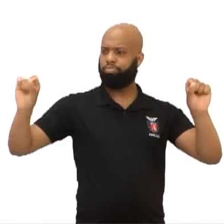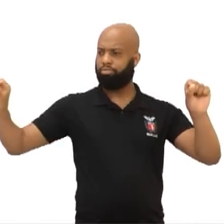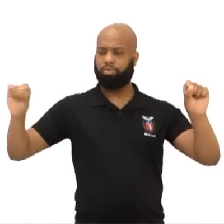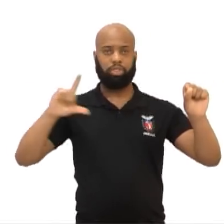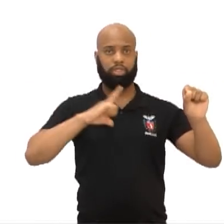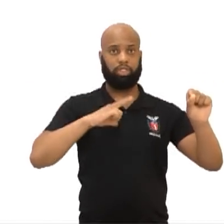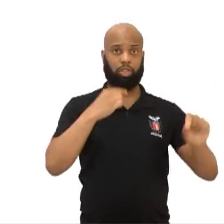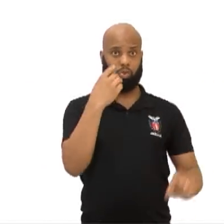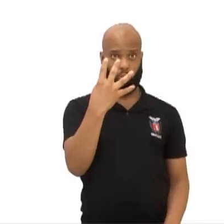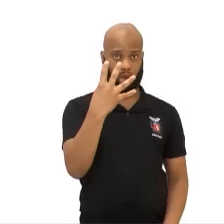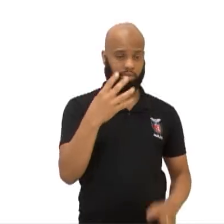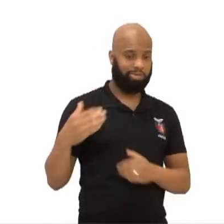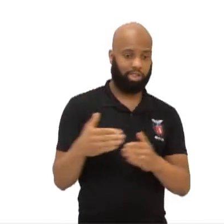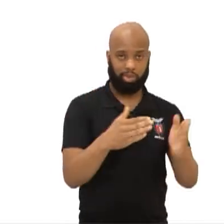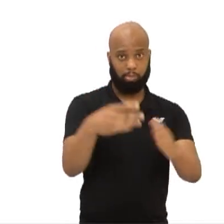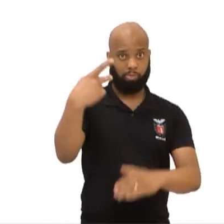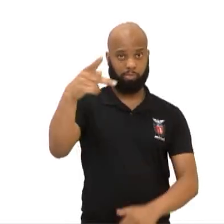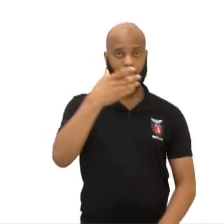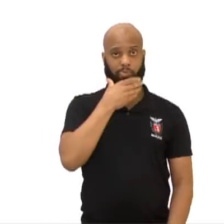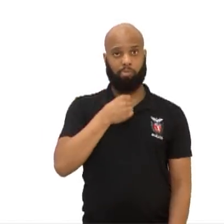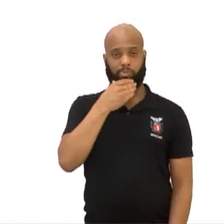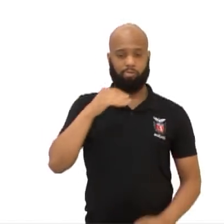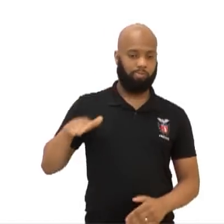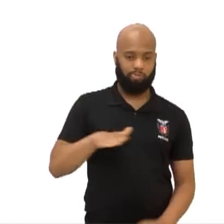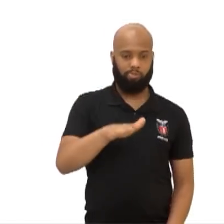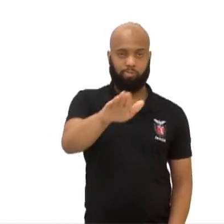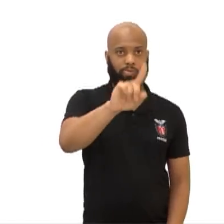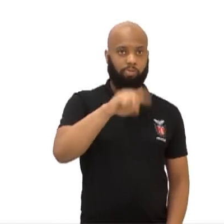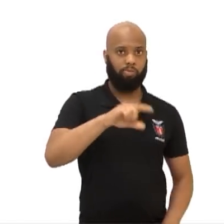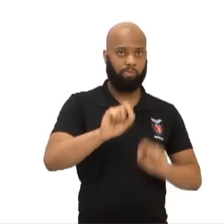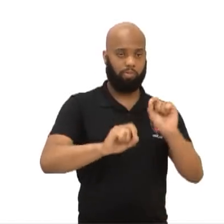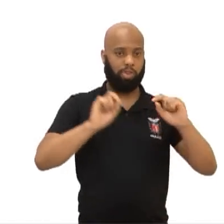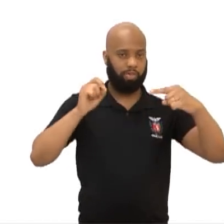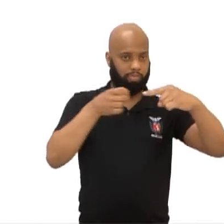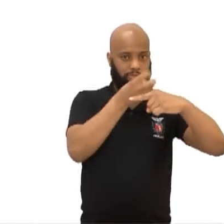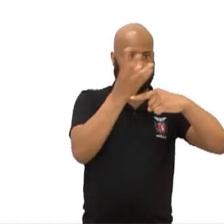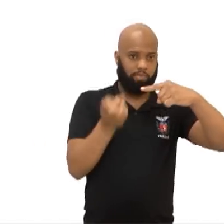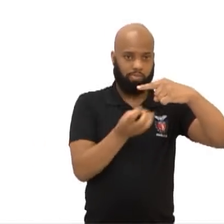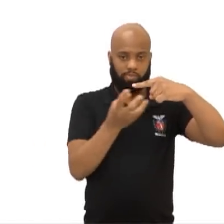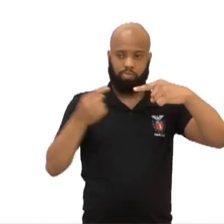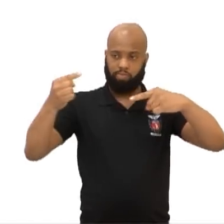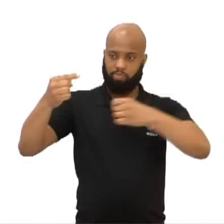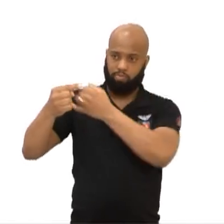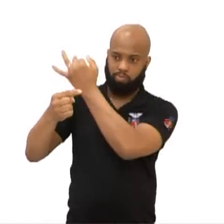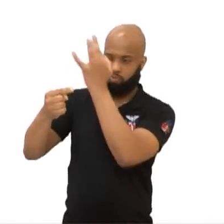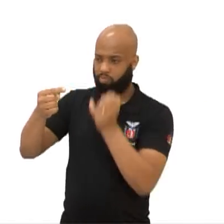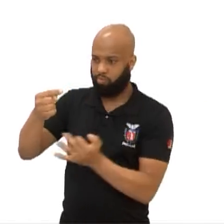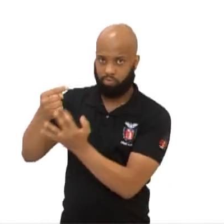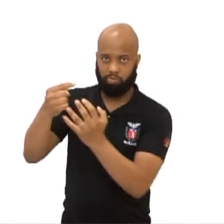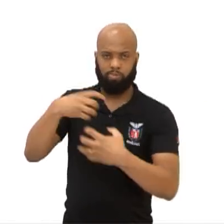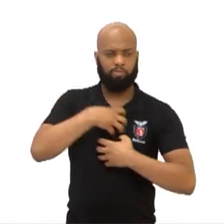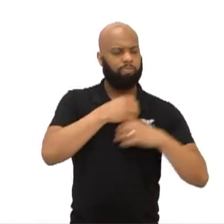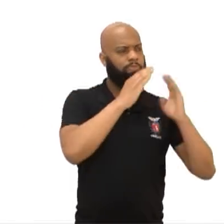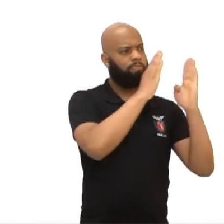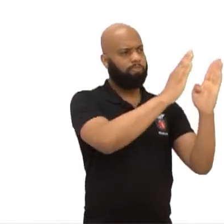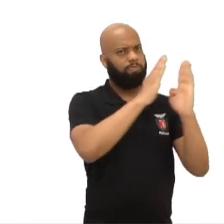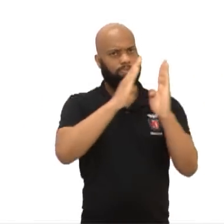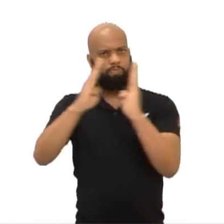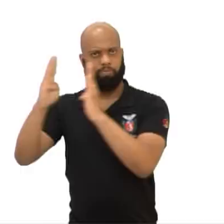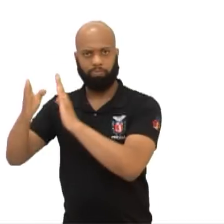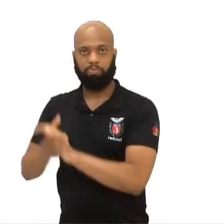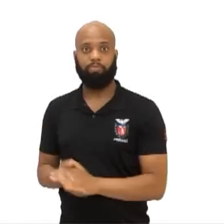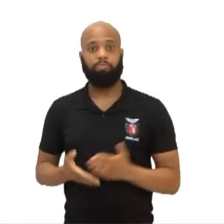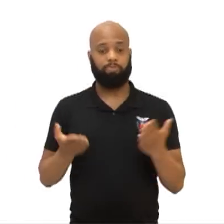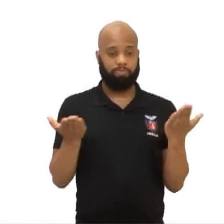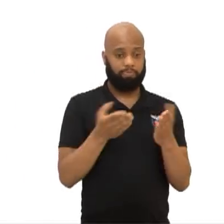4 trajetos percorridos por Henrique são proporcionais na ordem em que foram apresentados, qual